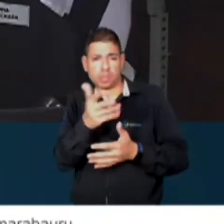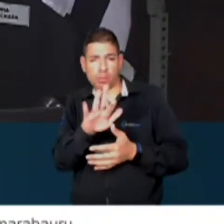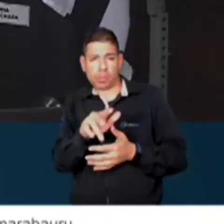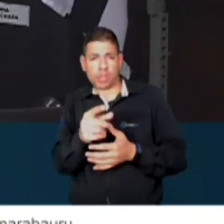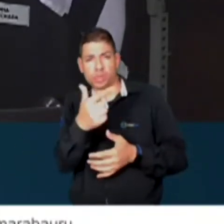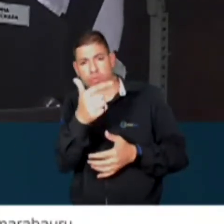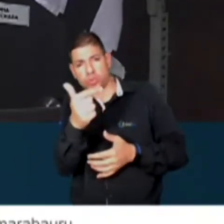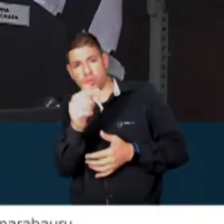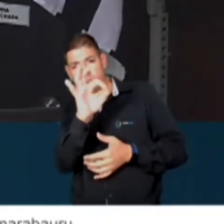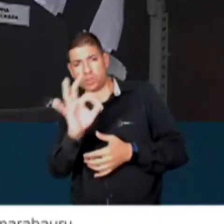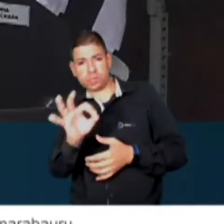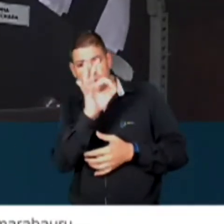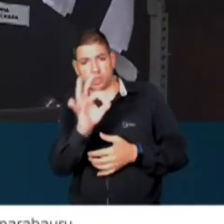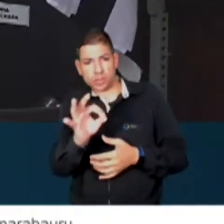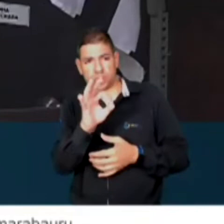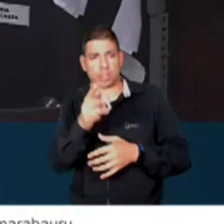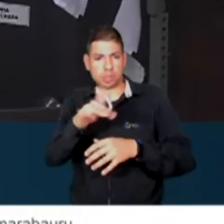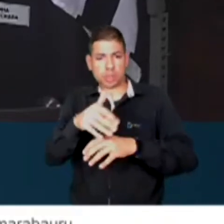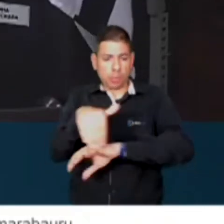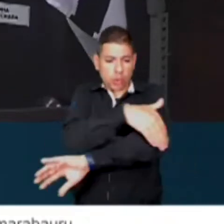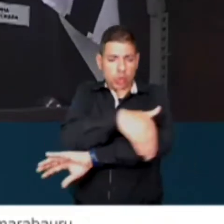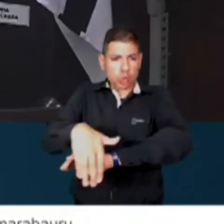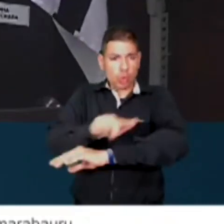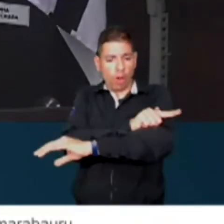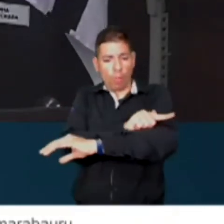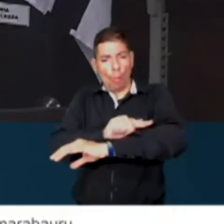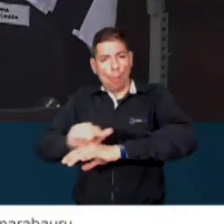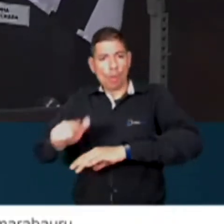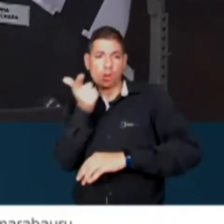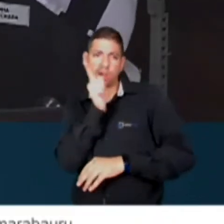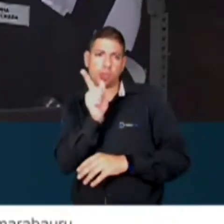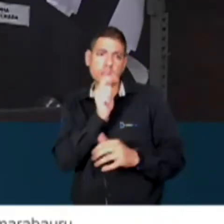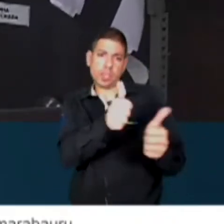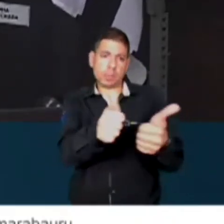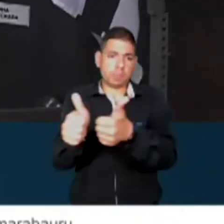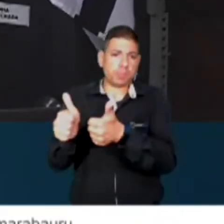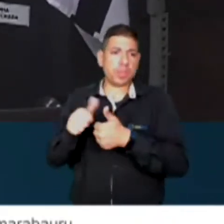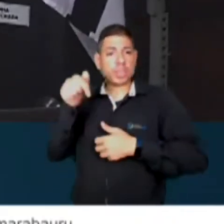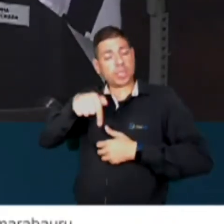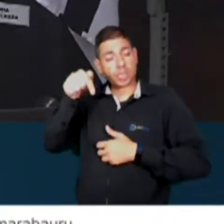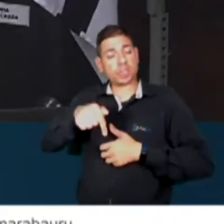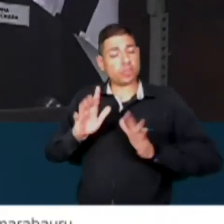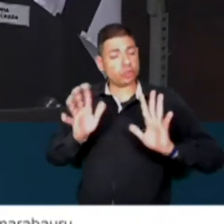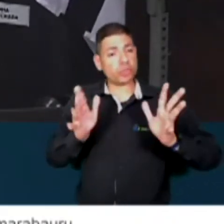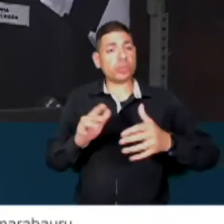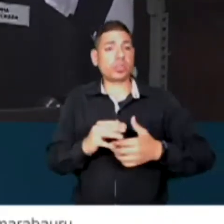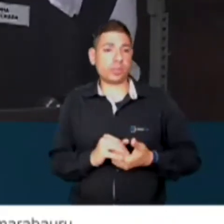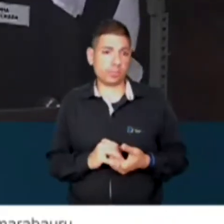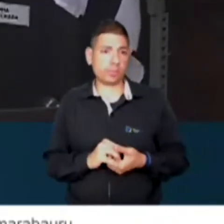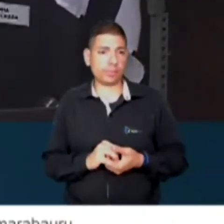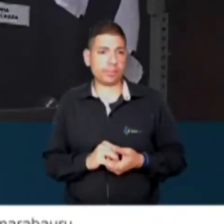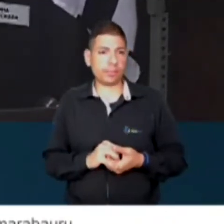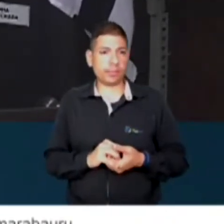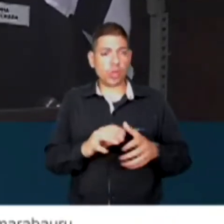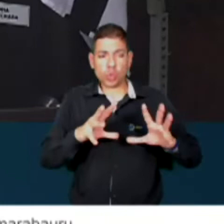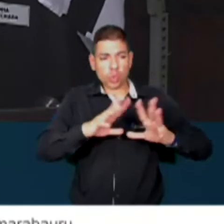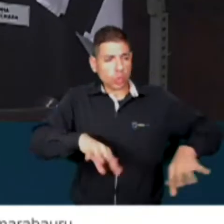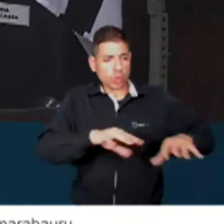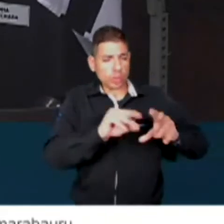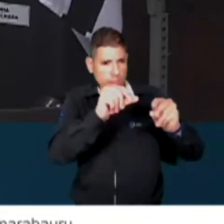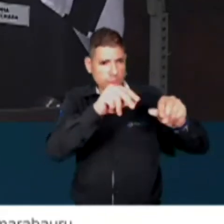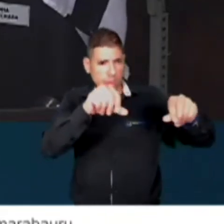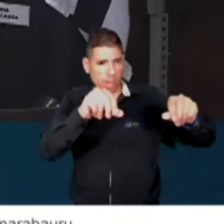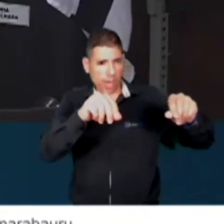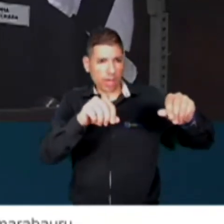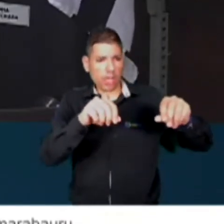para a gente sanar 100% o asfaltamento dessas vias realmente de terra dessa região, leste e norte. Quando